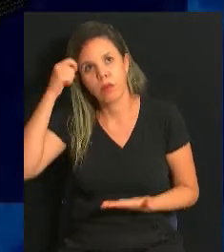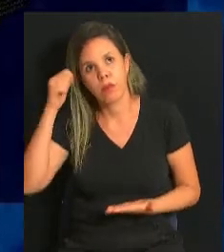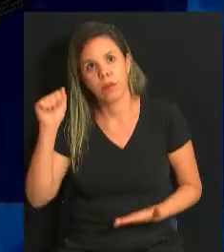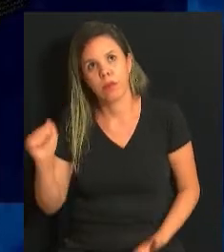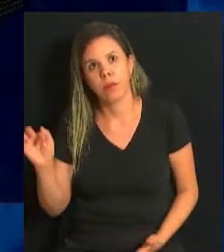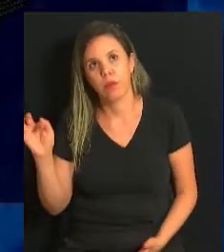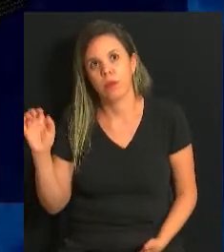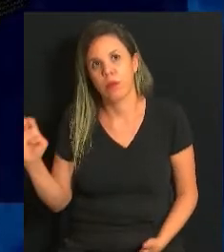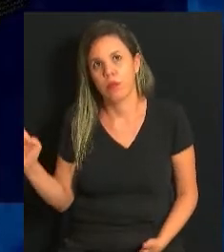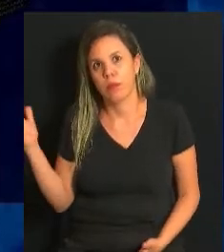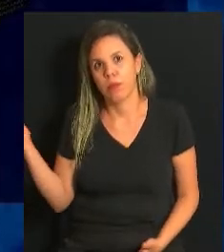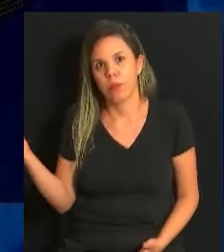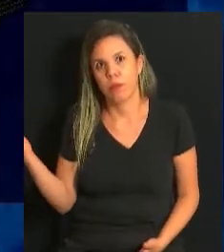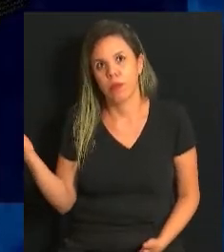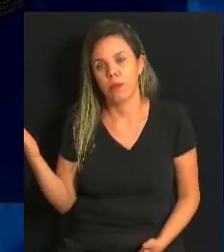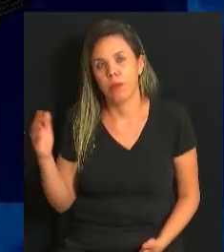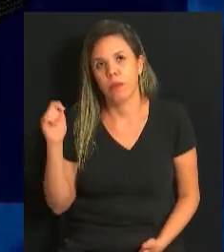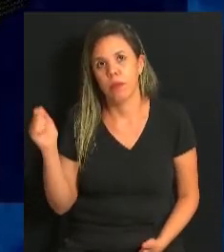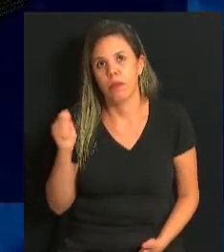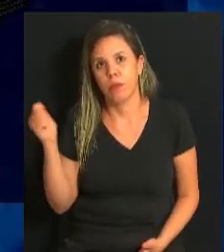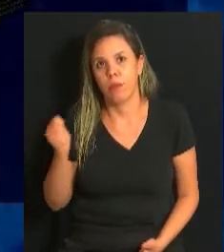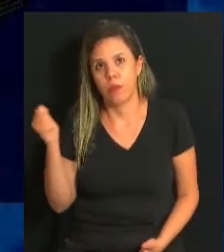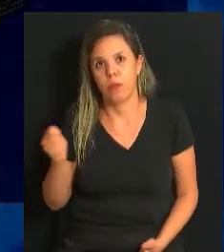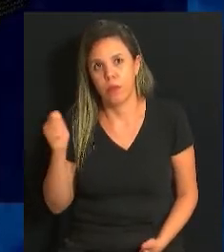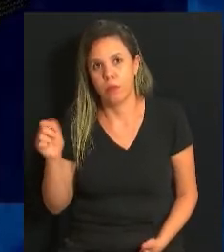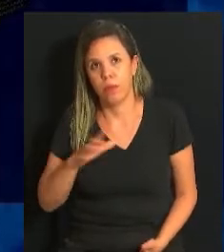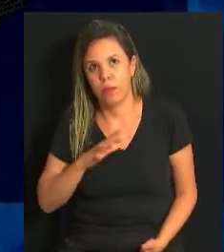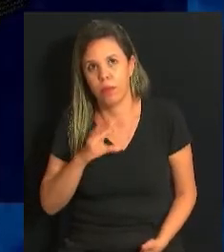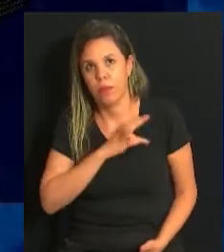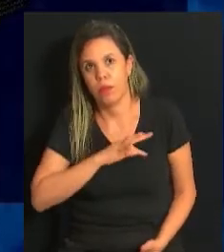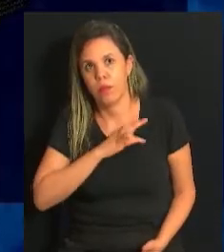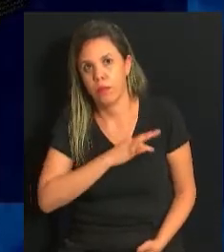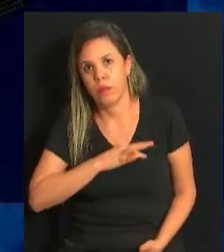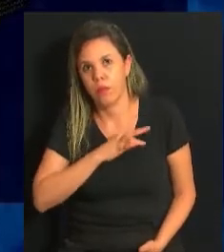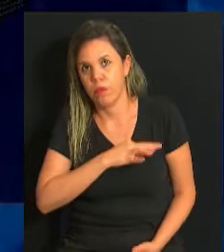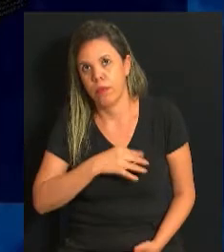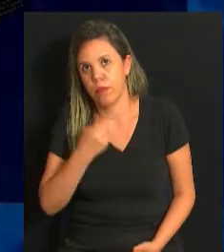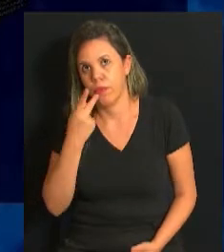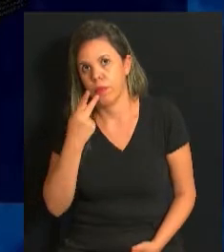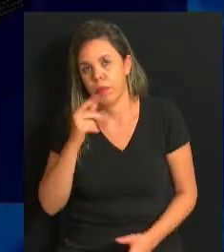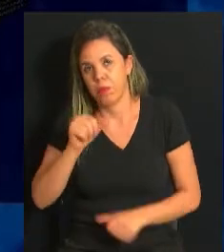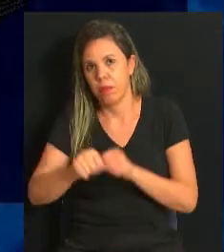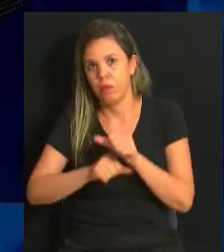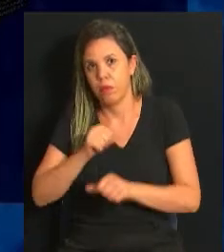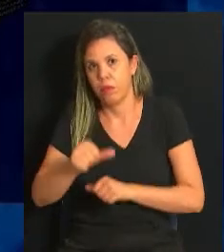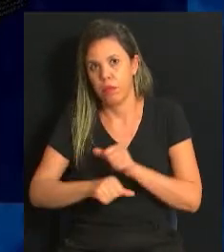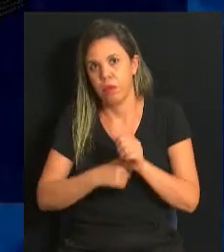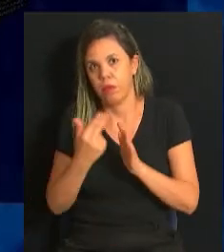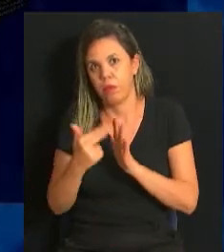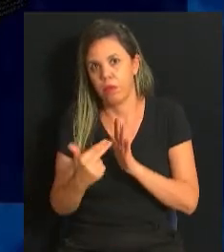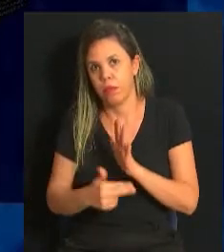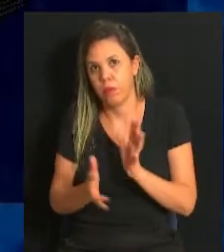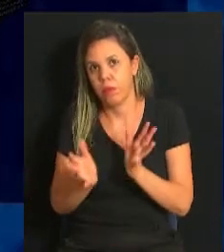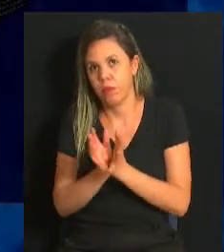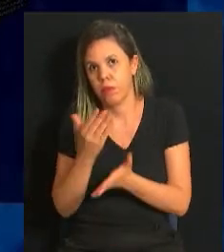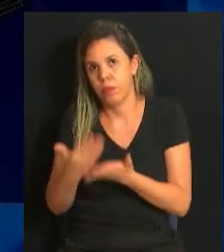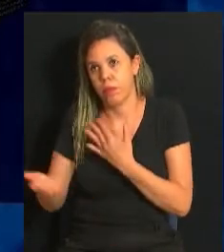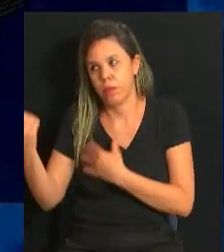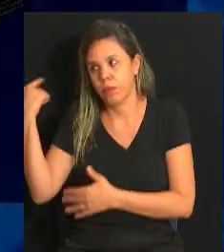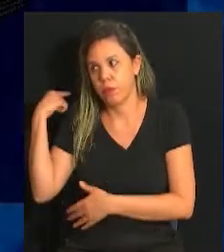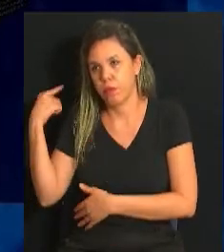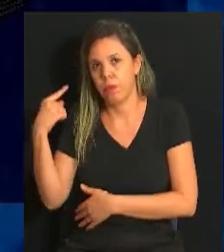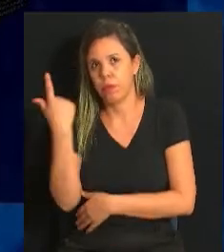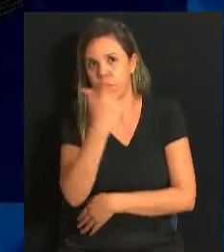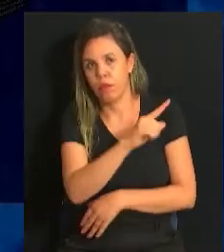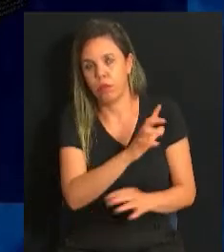a Ferroviária lá em Araraquara técnico Gilson Kleina deve fazer alterações já que a equipe perdeu para